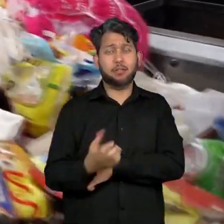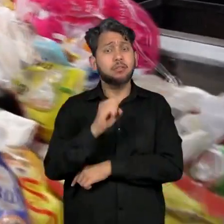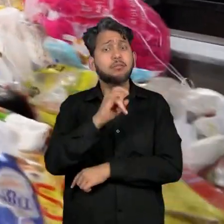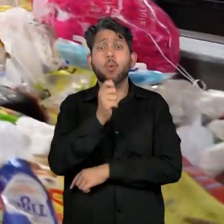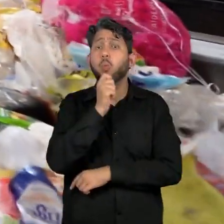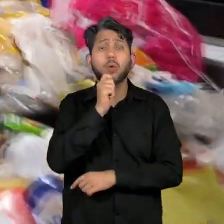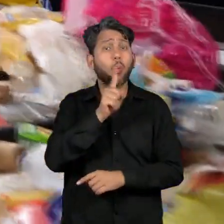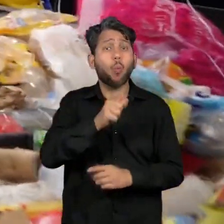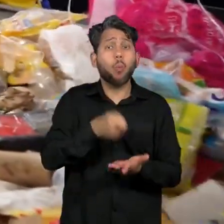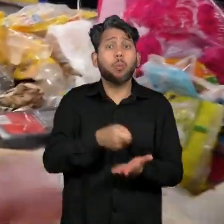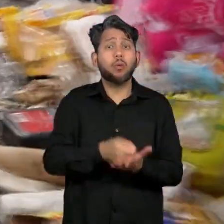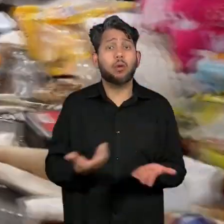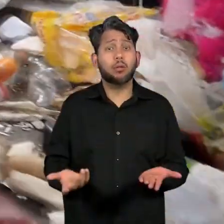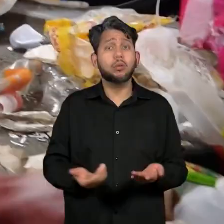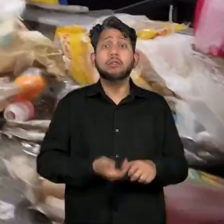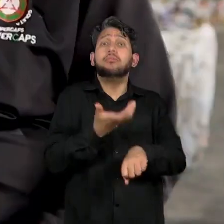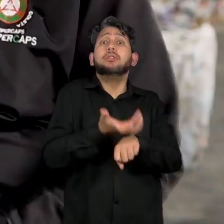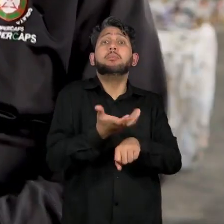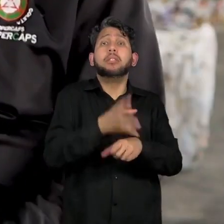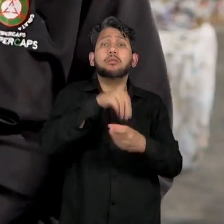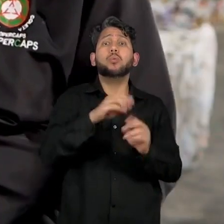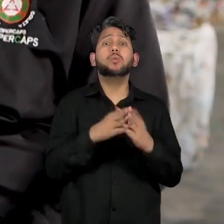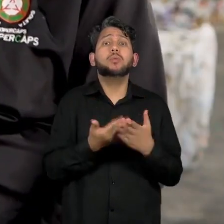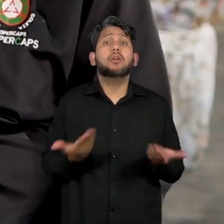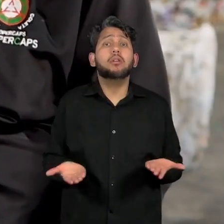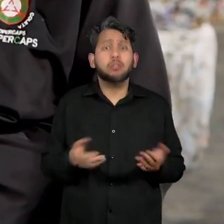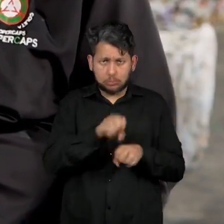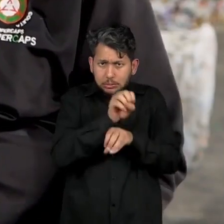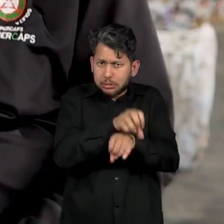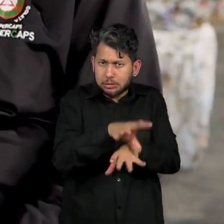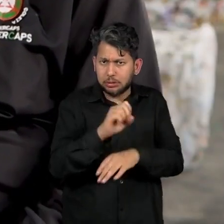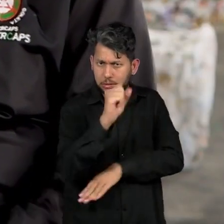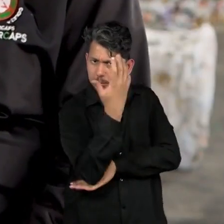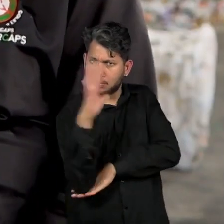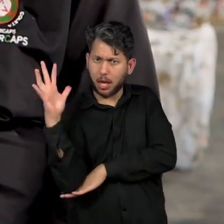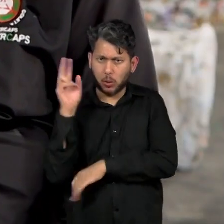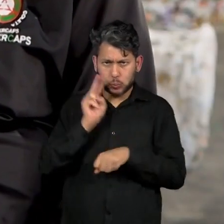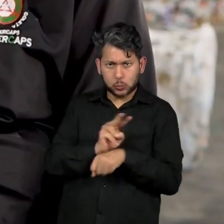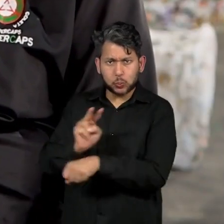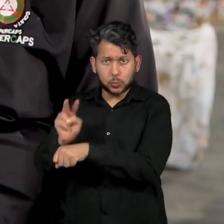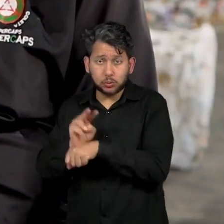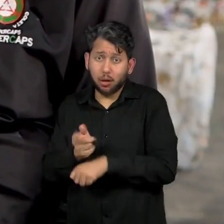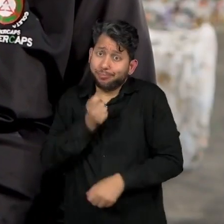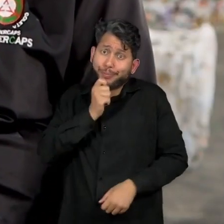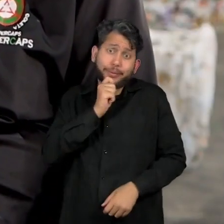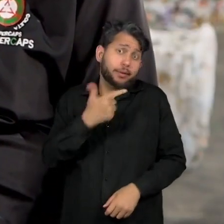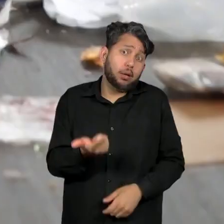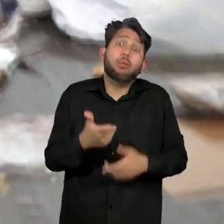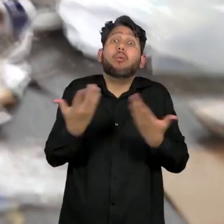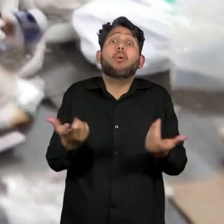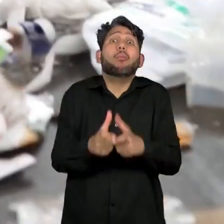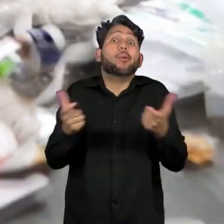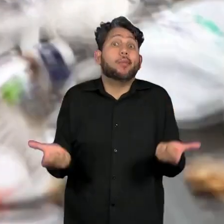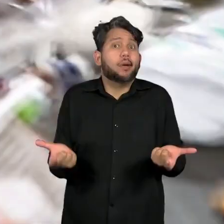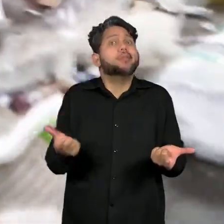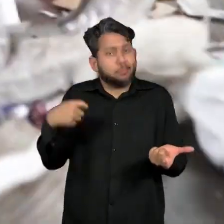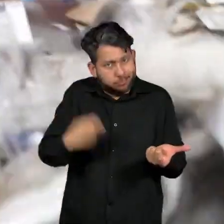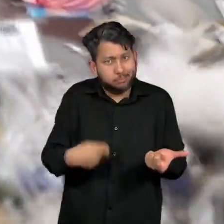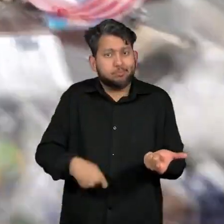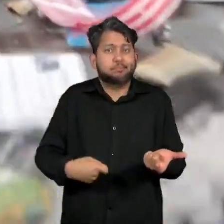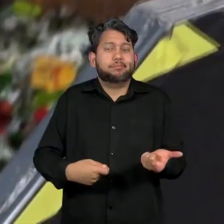grade curricular ter educação ambiental, a gente não vai conseguir aumentar esses índices de reciclagem no nosso país.